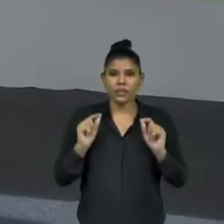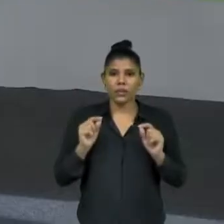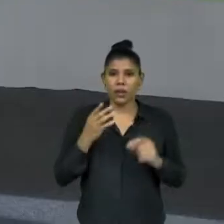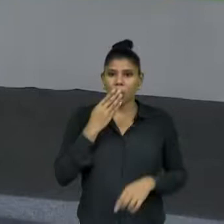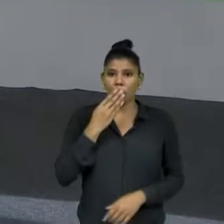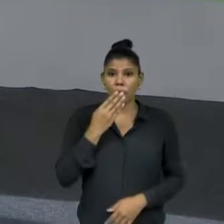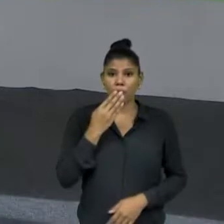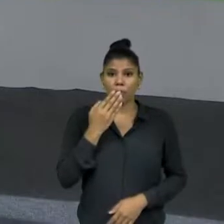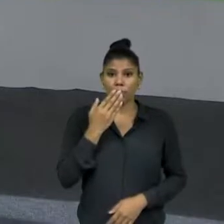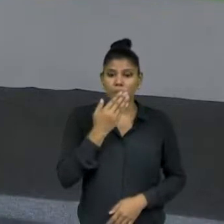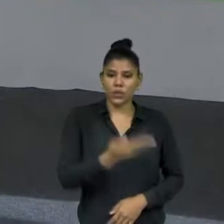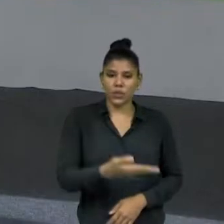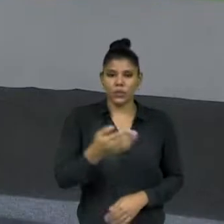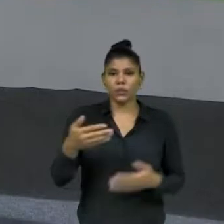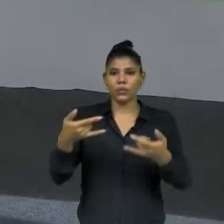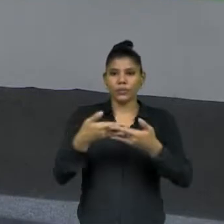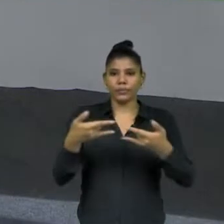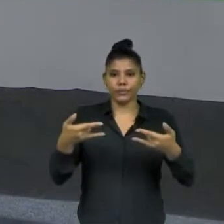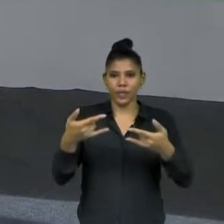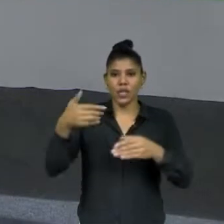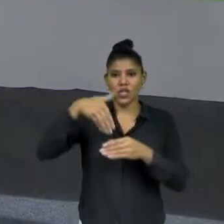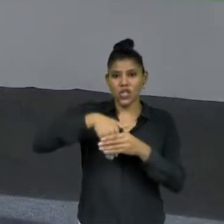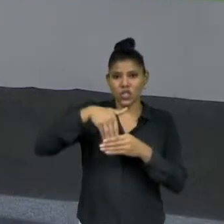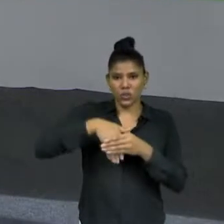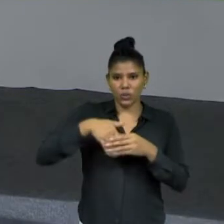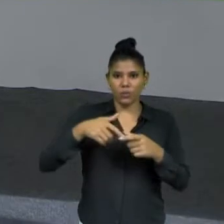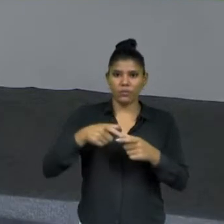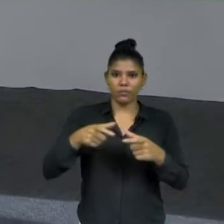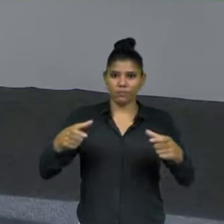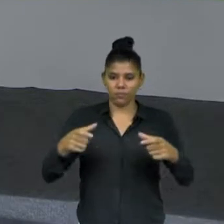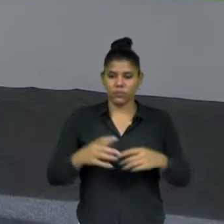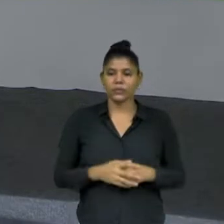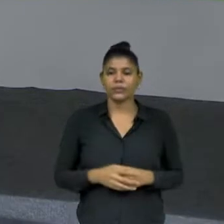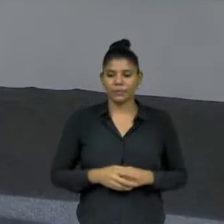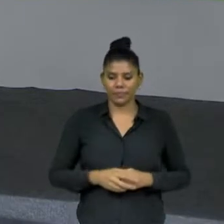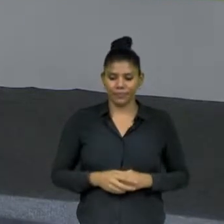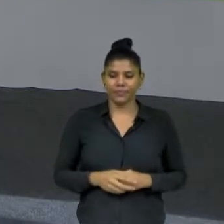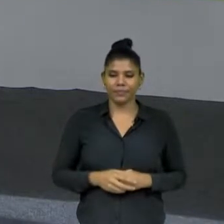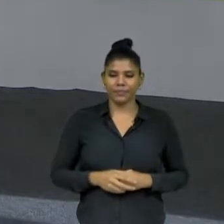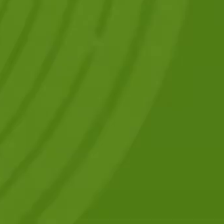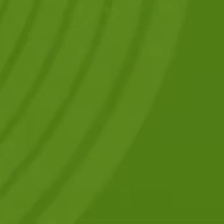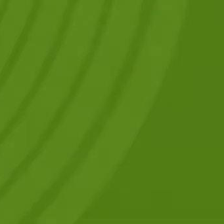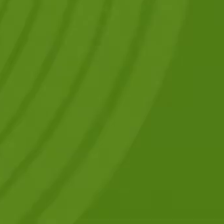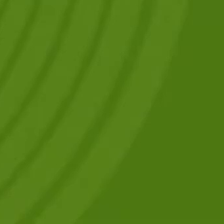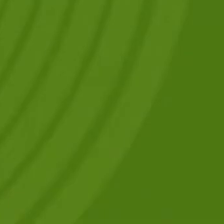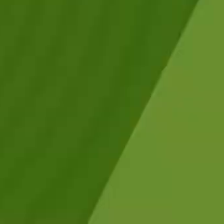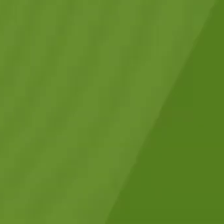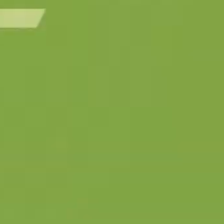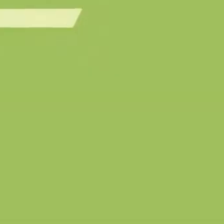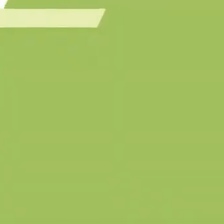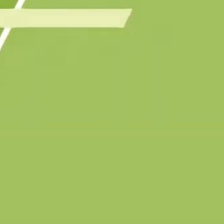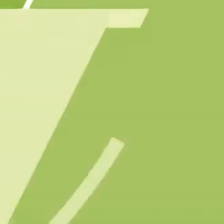o título de eleitor. Agora são 8 horas 44 minutos. A gente volta já.